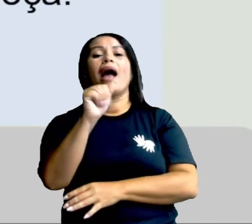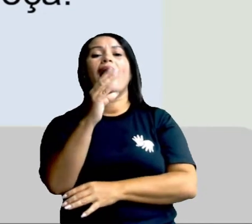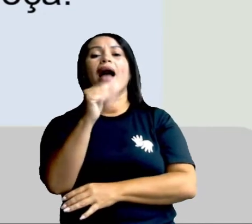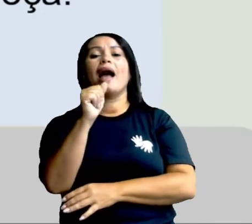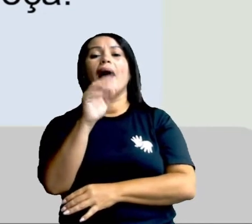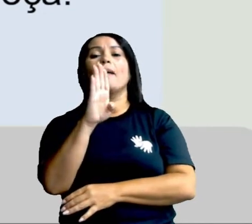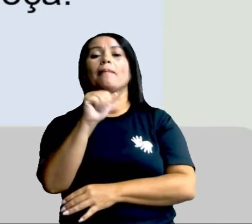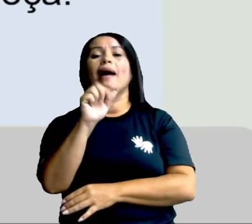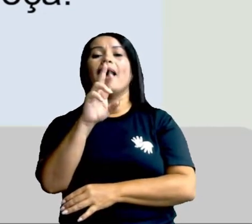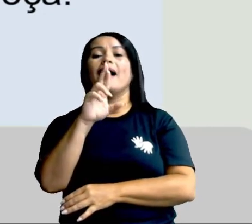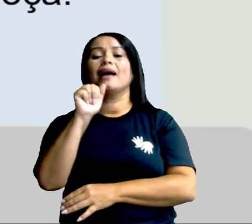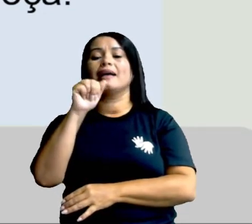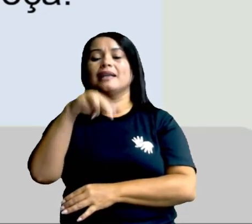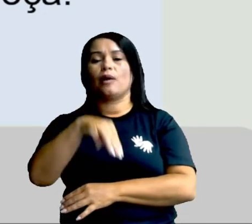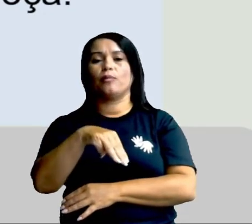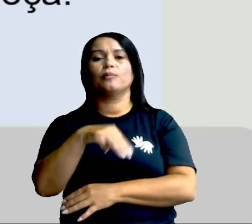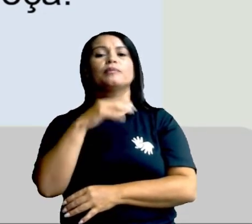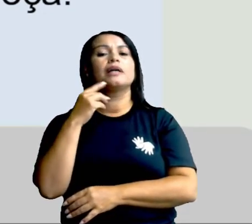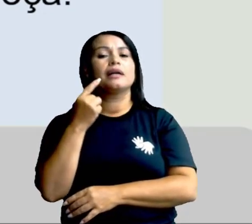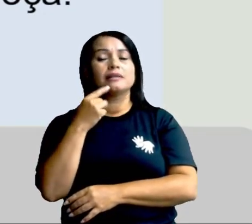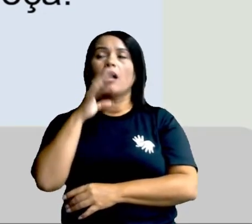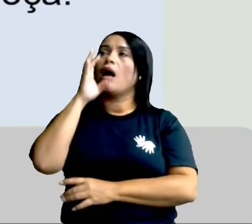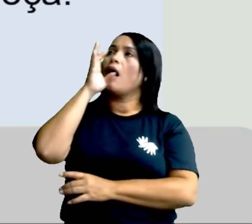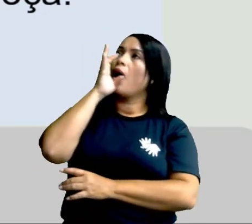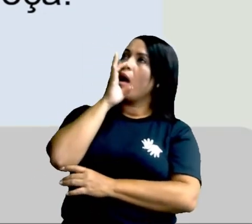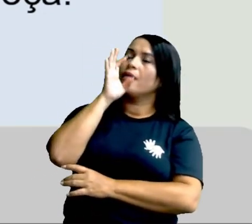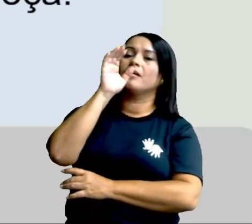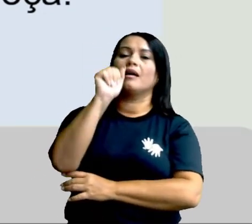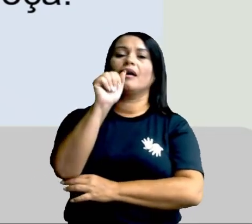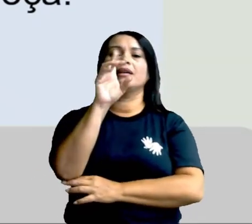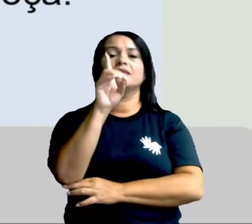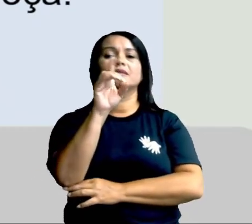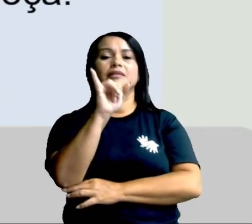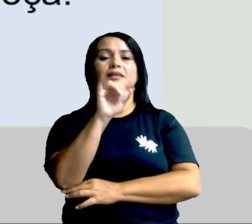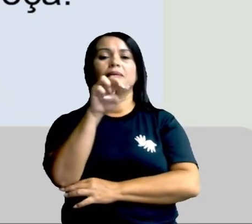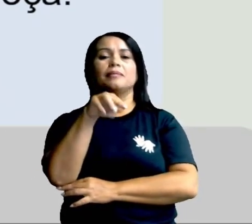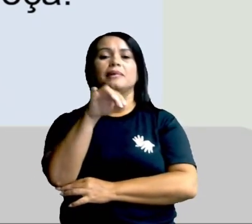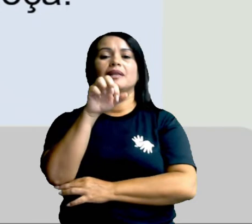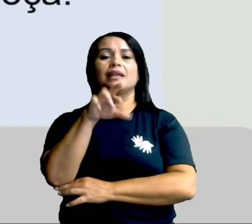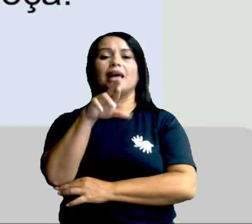tá? Então, vamos lá, ó. Admiraram,